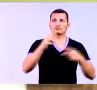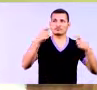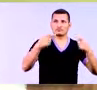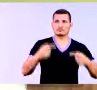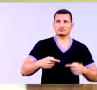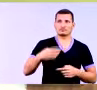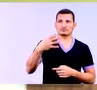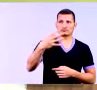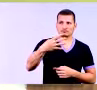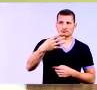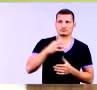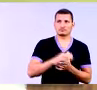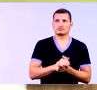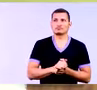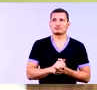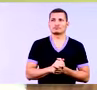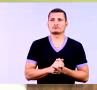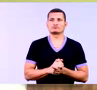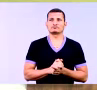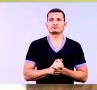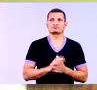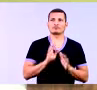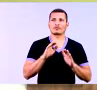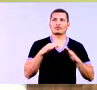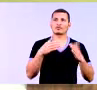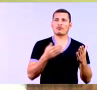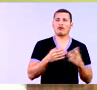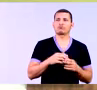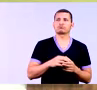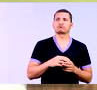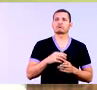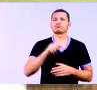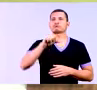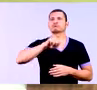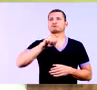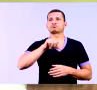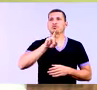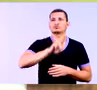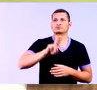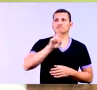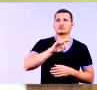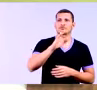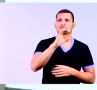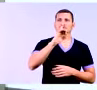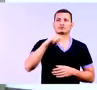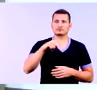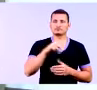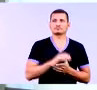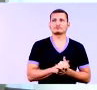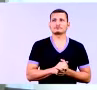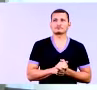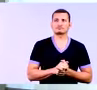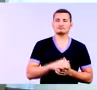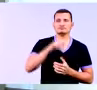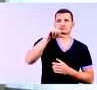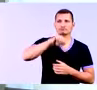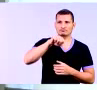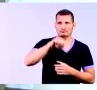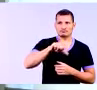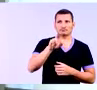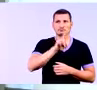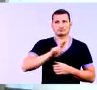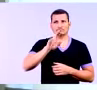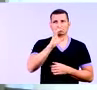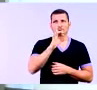questão, perguntava justamente qual a desvantagem de utilizar o CDN. Exatamente. A desvantagem do CDN